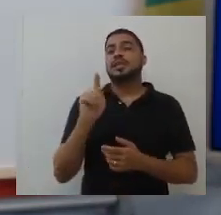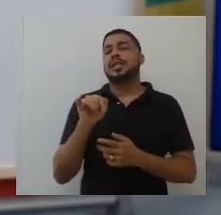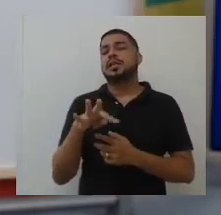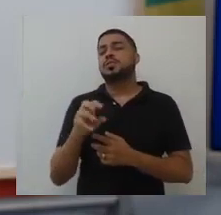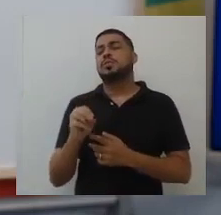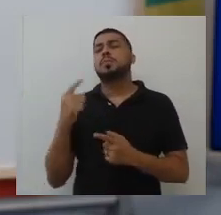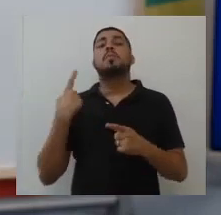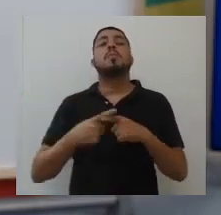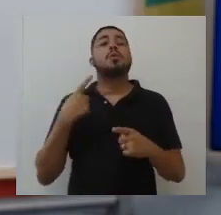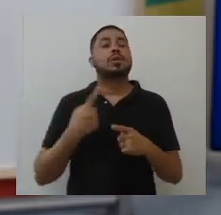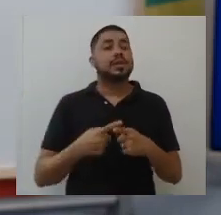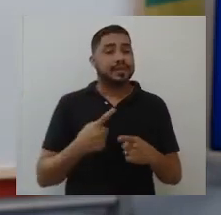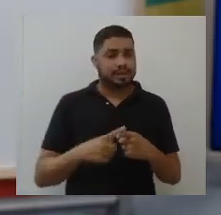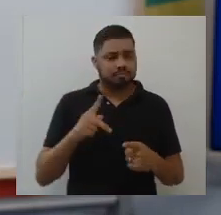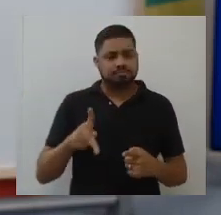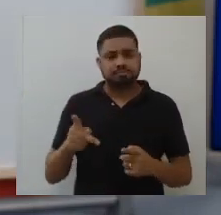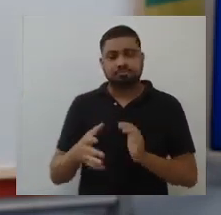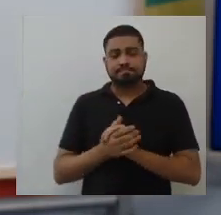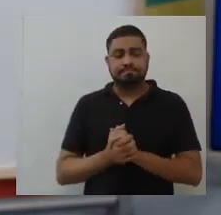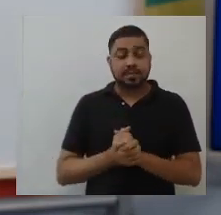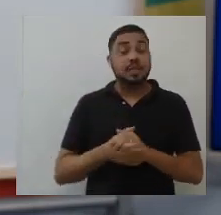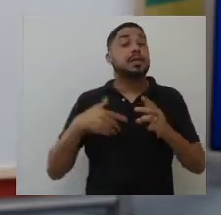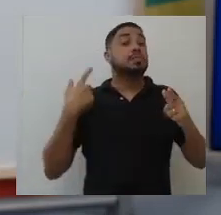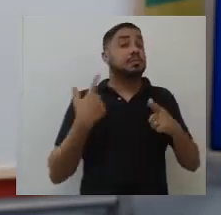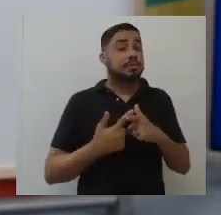Rafael? Porque